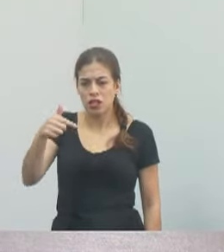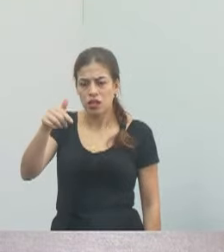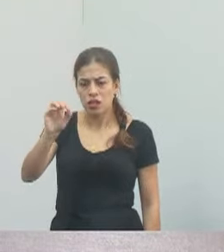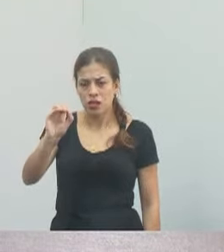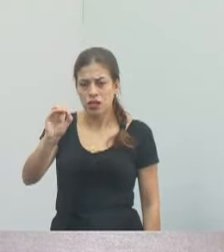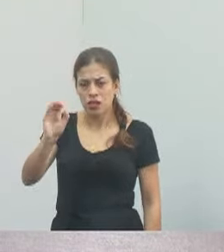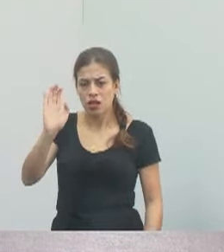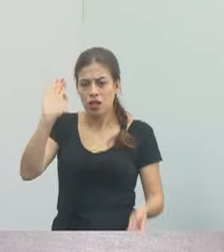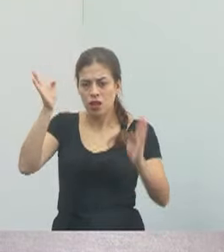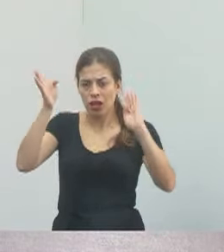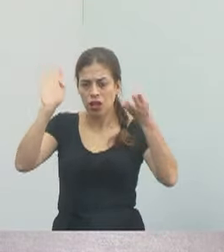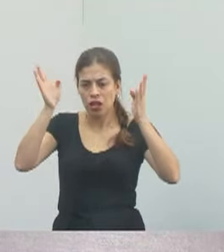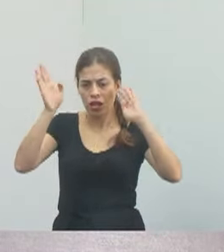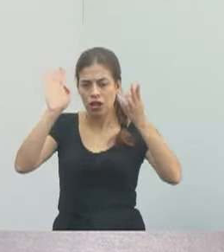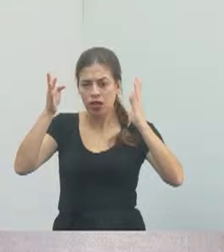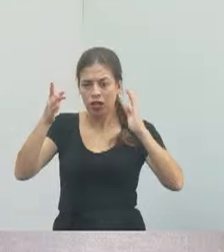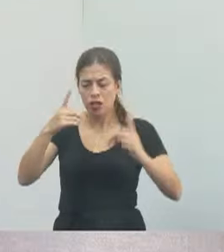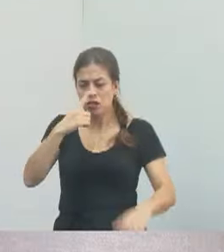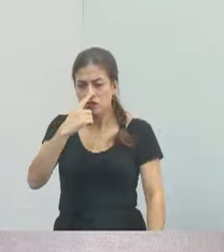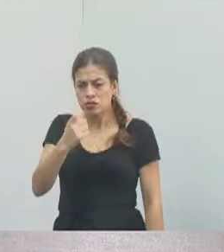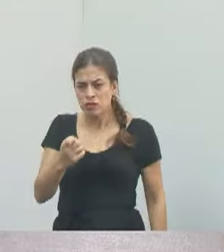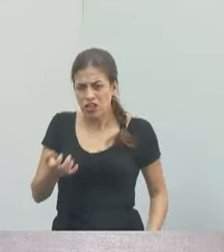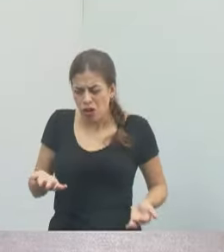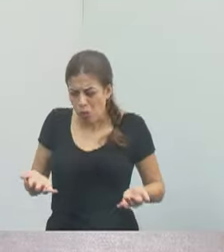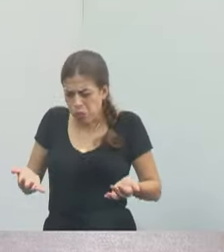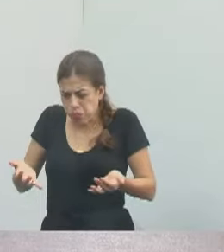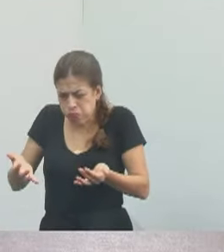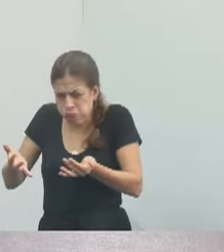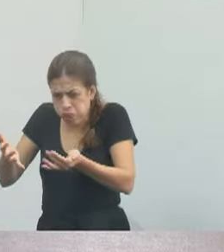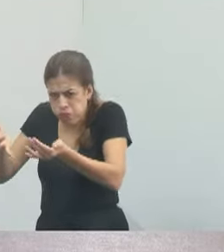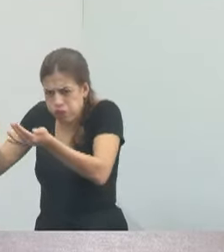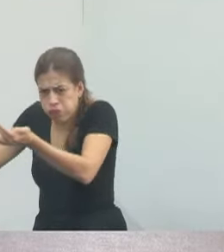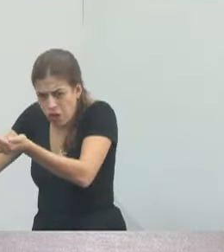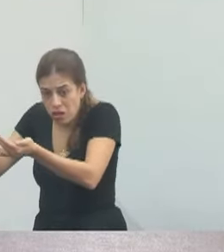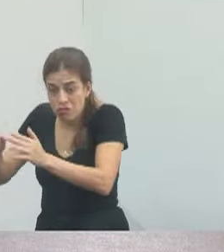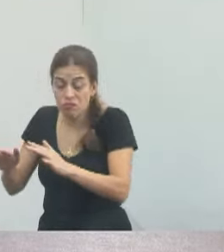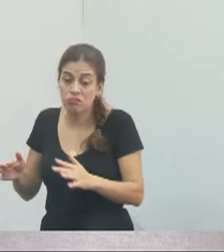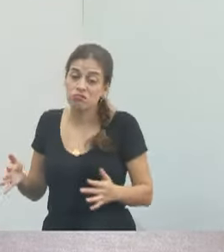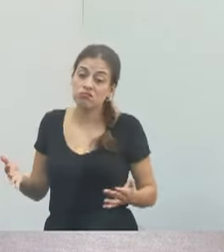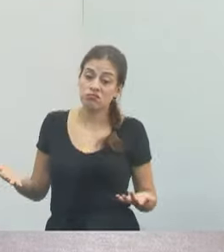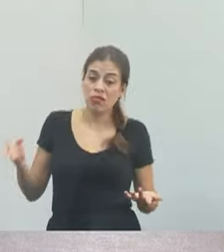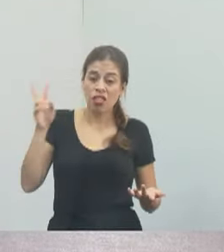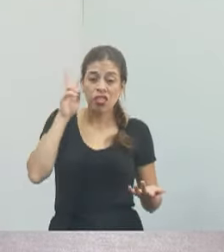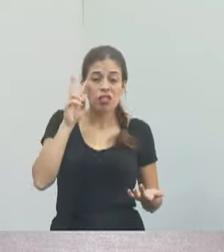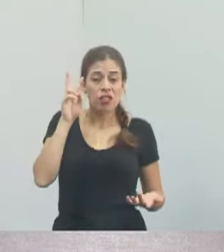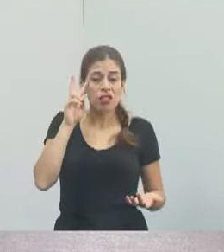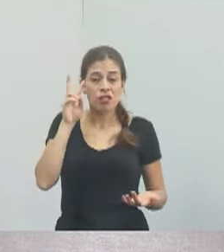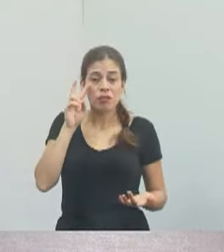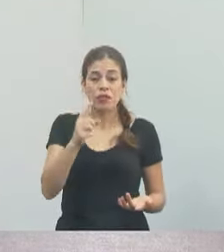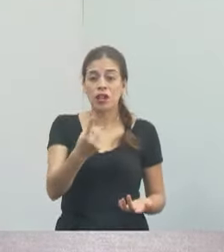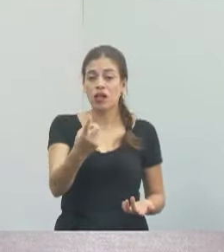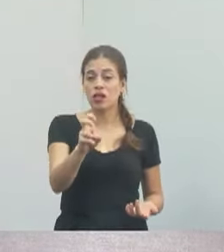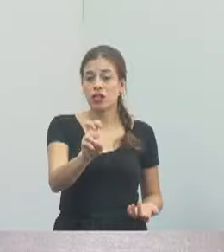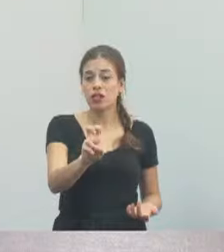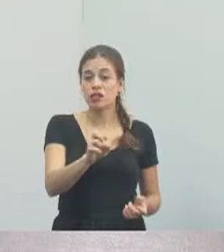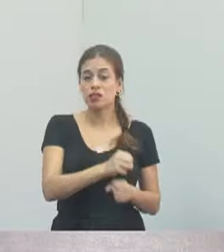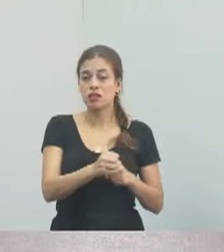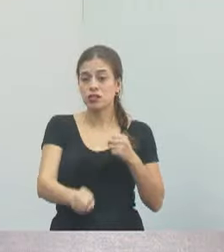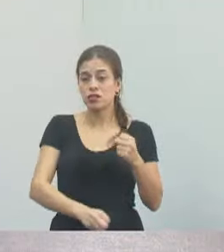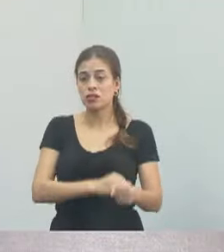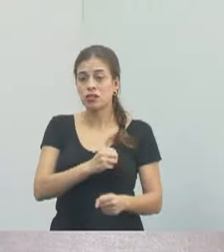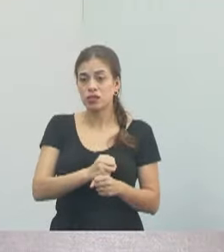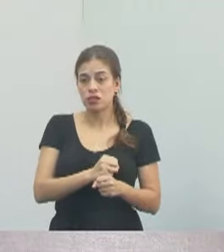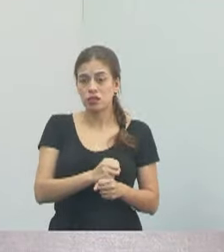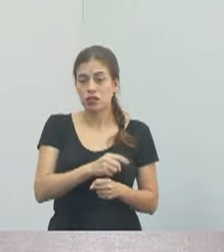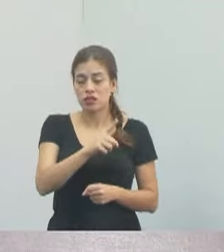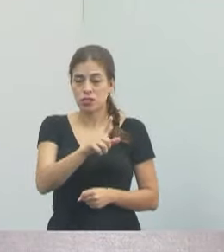caminhões de de Entulhos retirado deste piscinão Então eu acho que vale lembrar né foram 15 anos e ali Graças a Deus